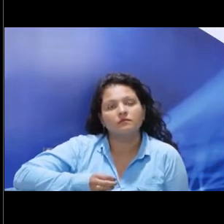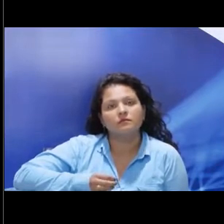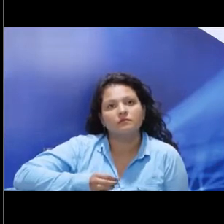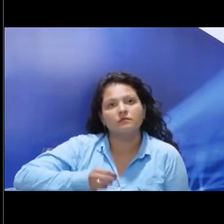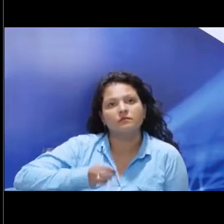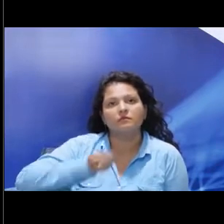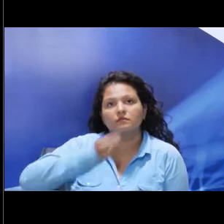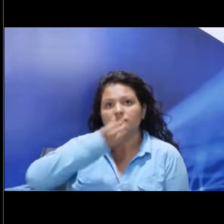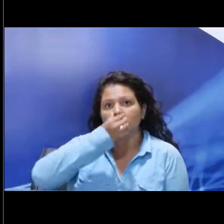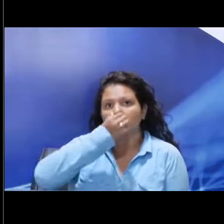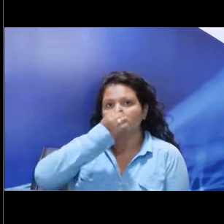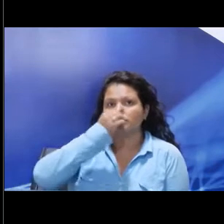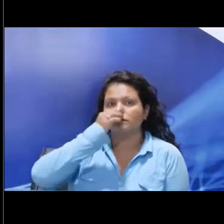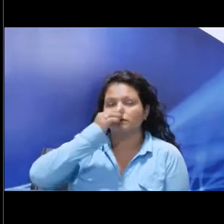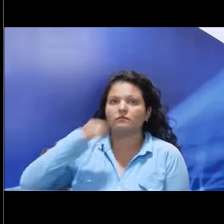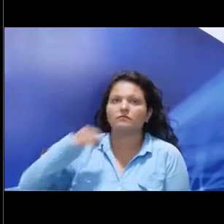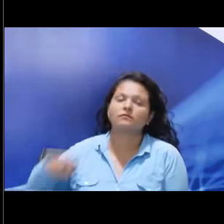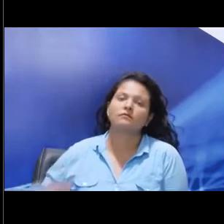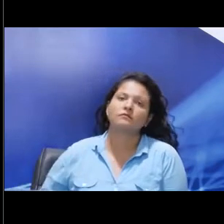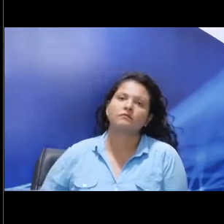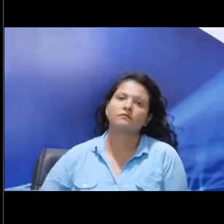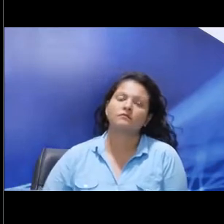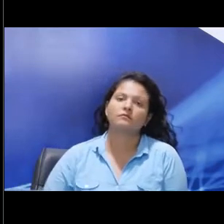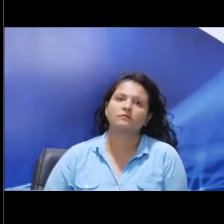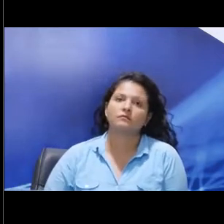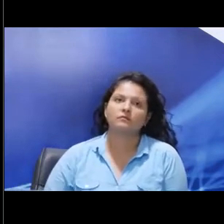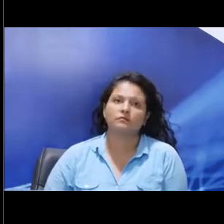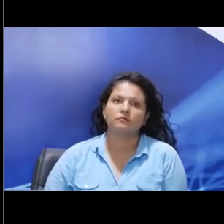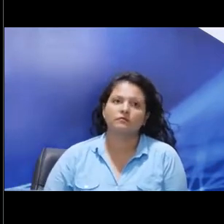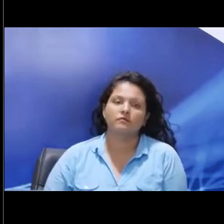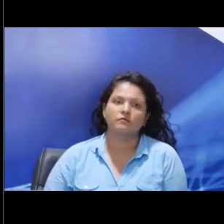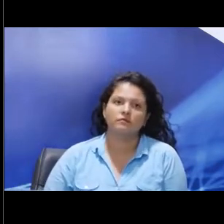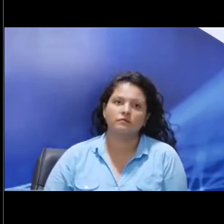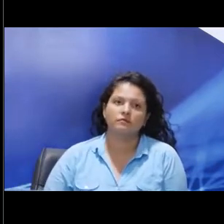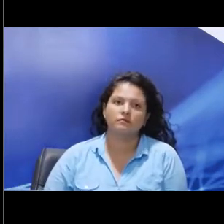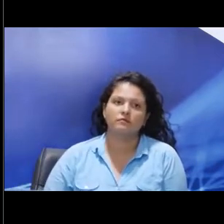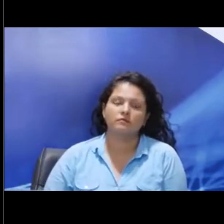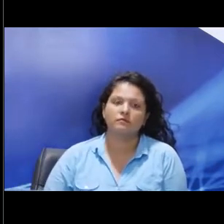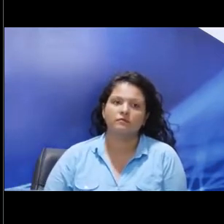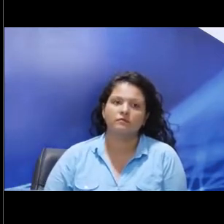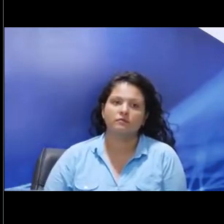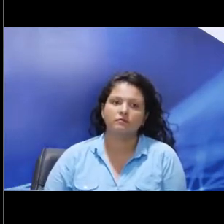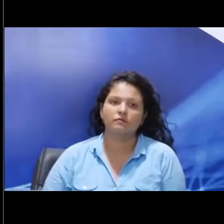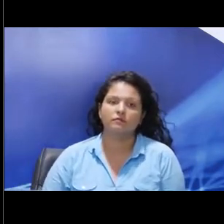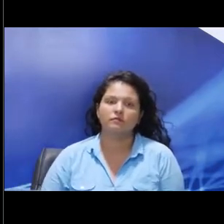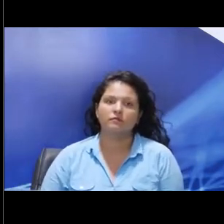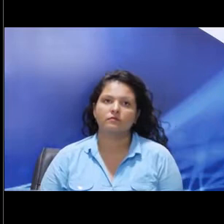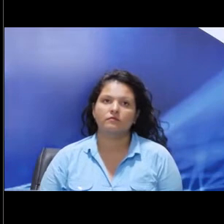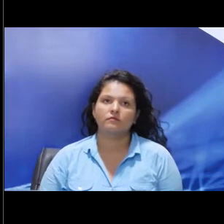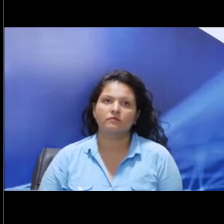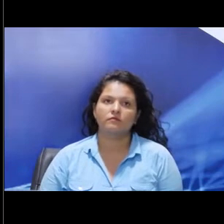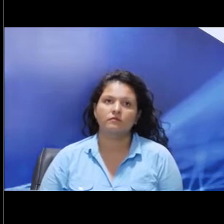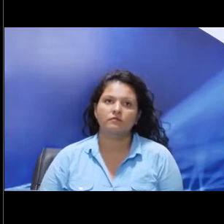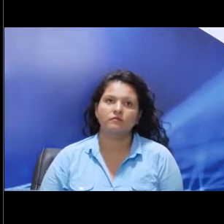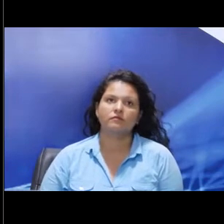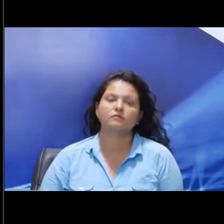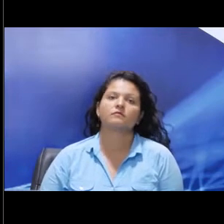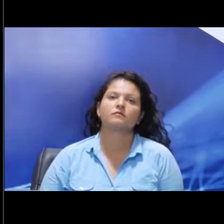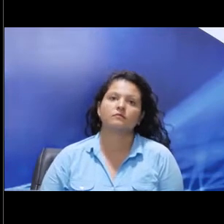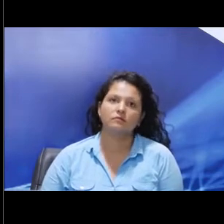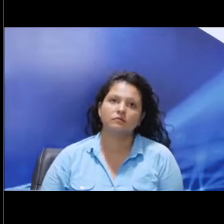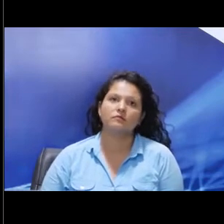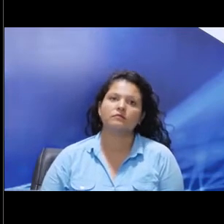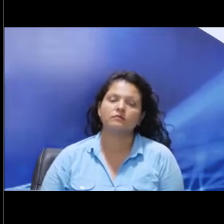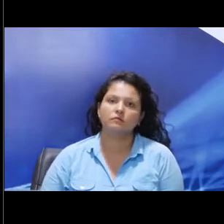de barreira não tem proteção UV, então eu sempre tenho que proteger ela. Então essa manta também ela vem com essa função,